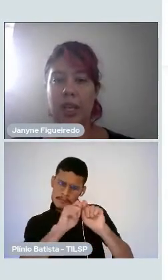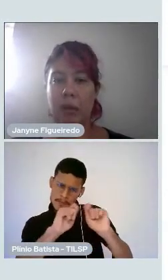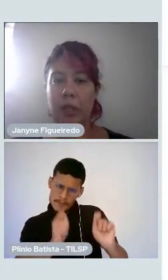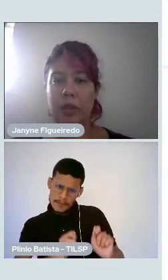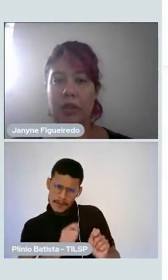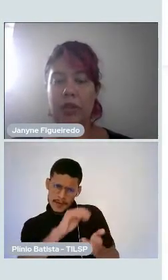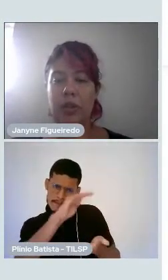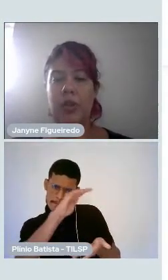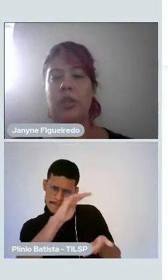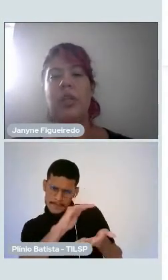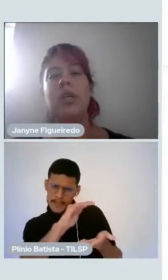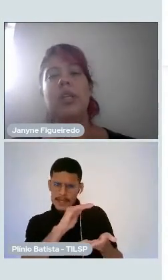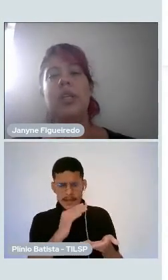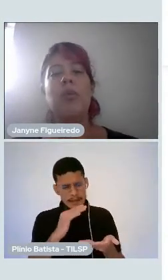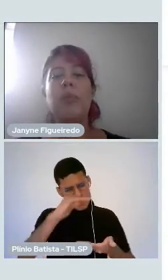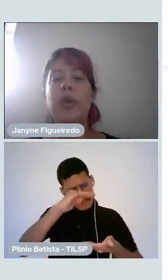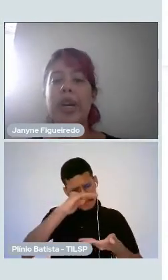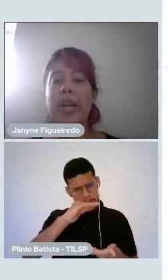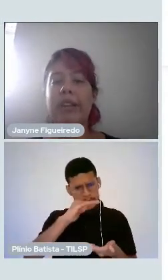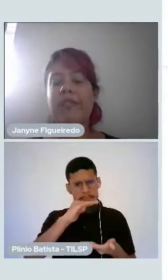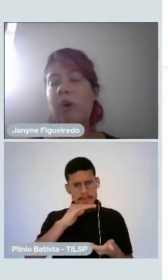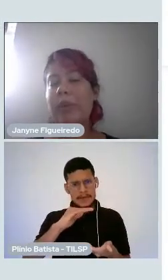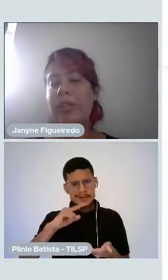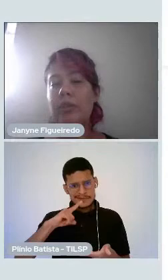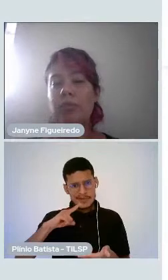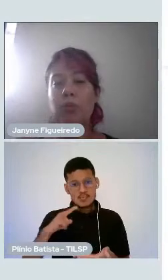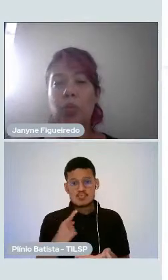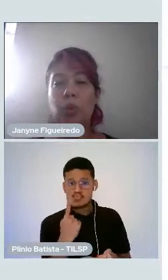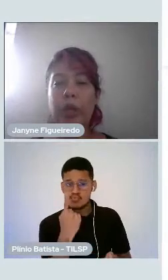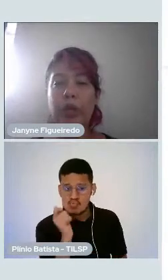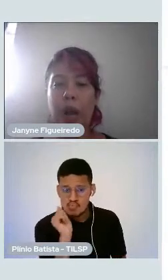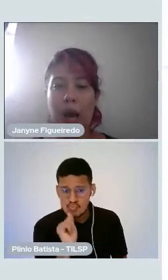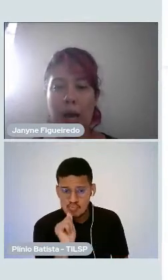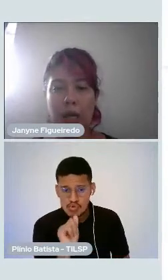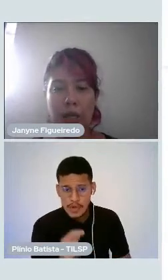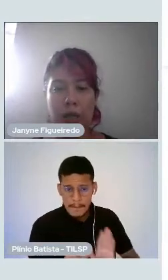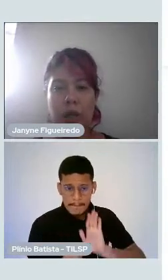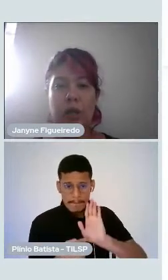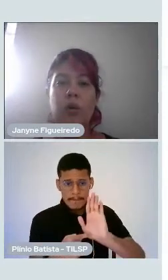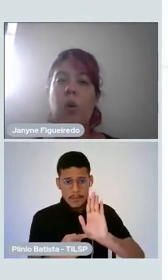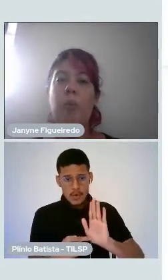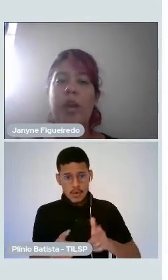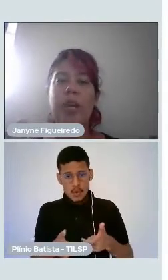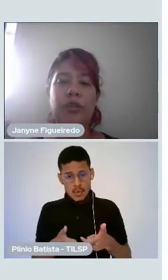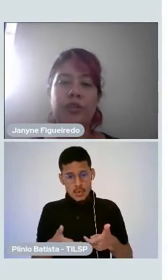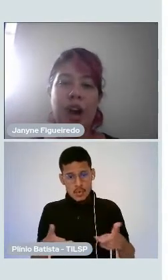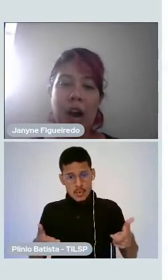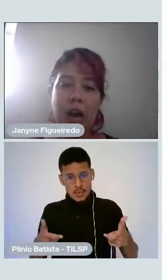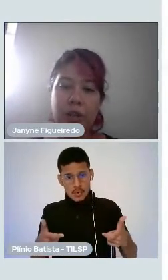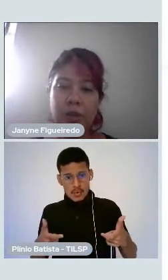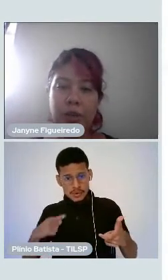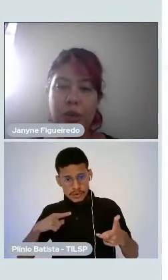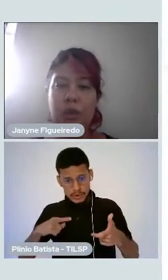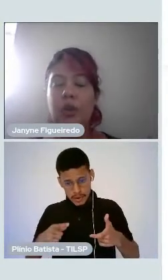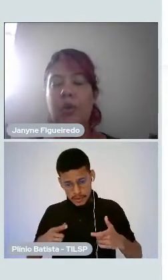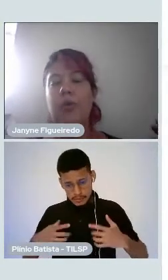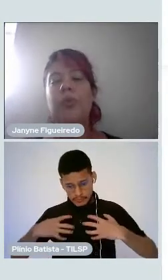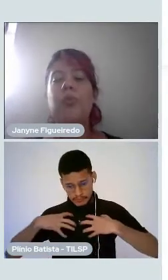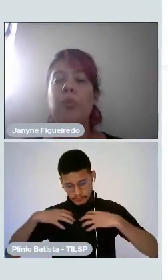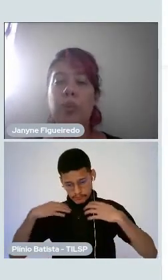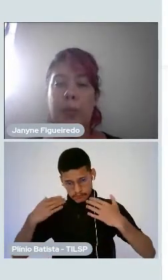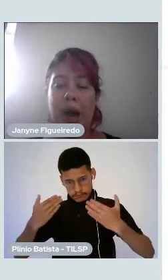12 centímetros, de uma mulher de formas muito largas, com peitos